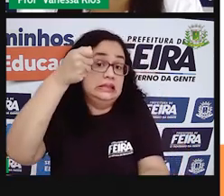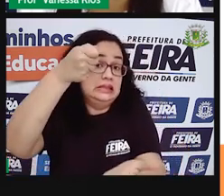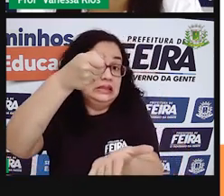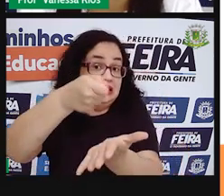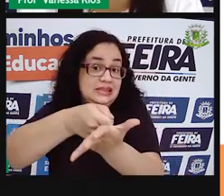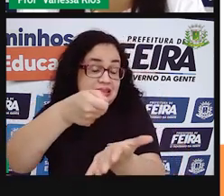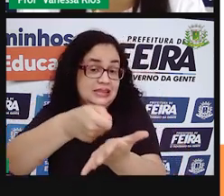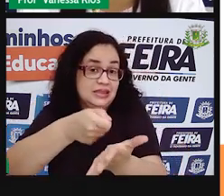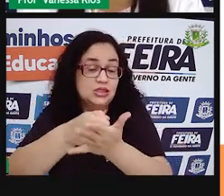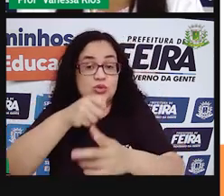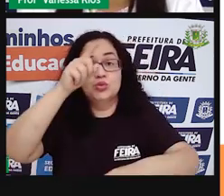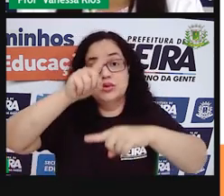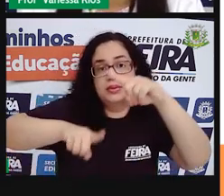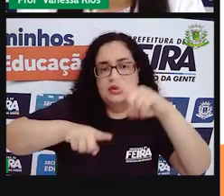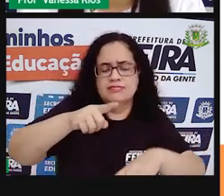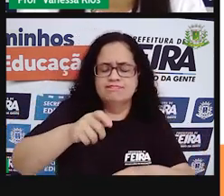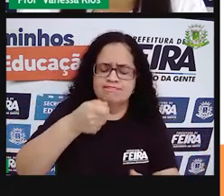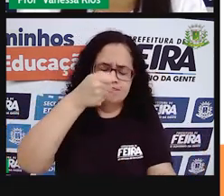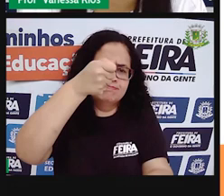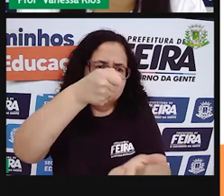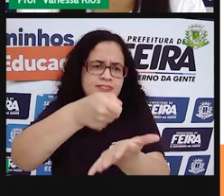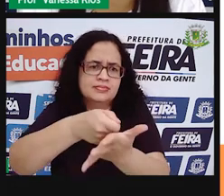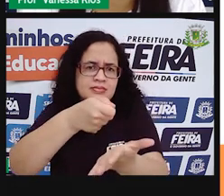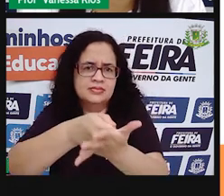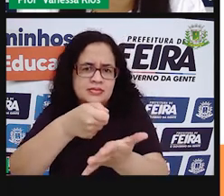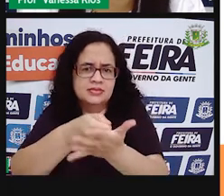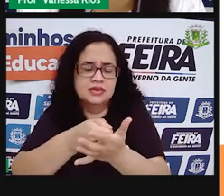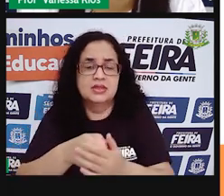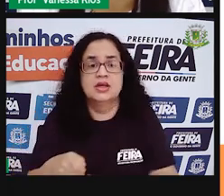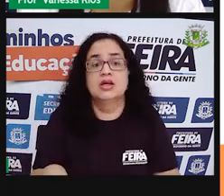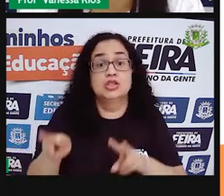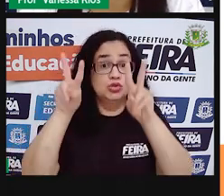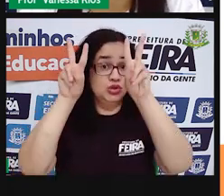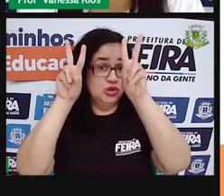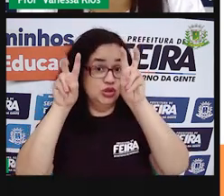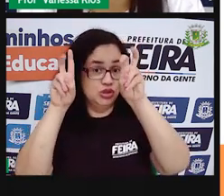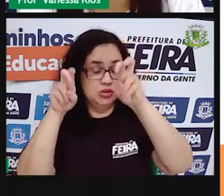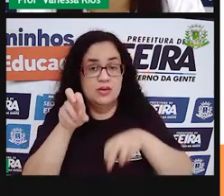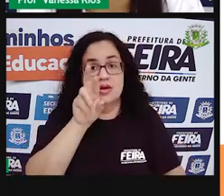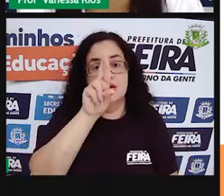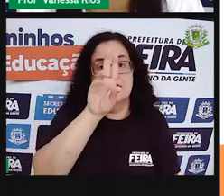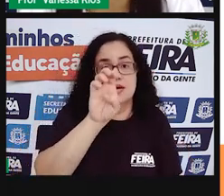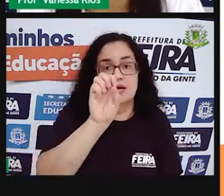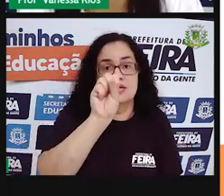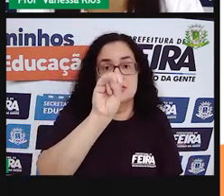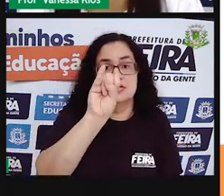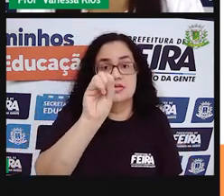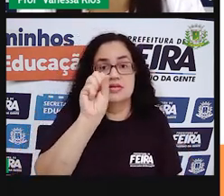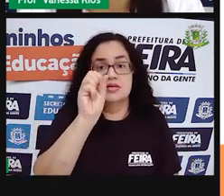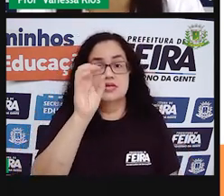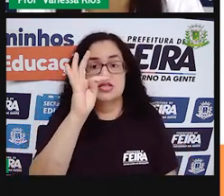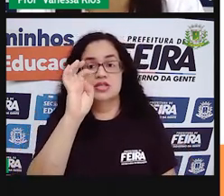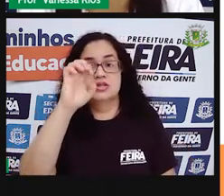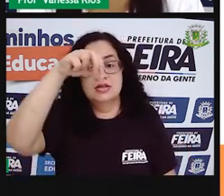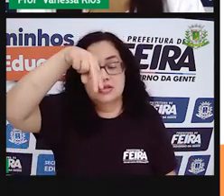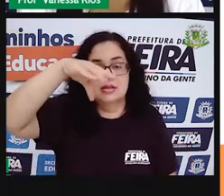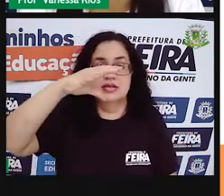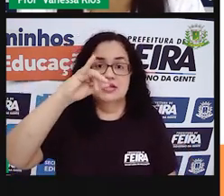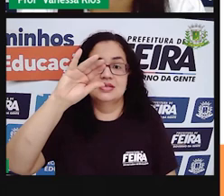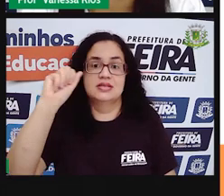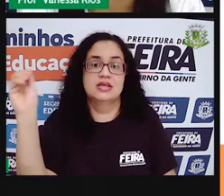resistência dos materiais. Olha só para esse título. A gente já vem estudando aí em outras videoaulas, né? Sobre